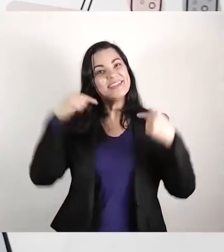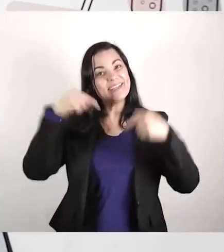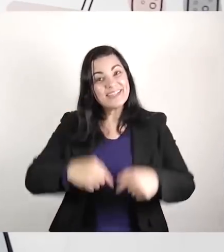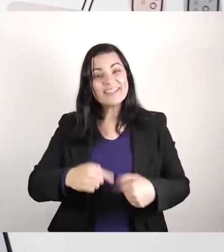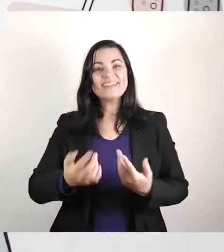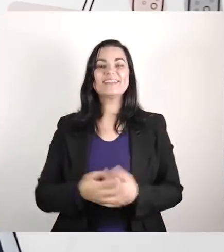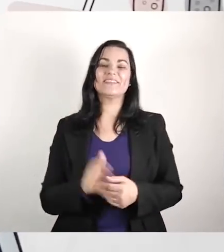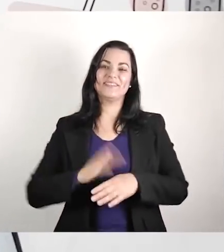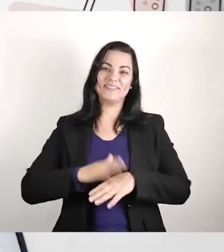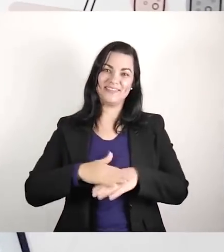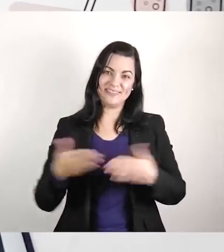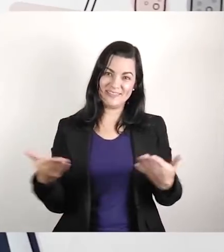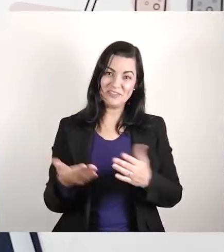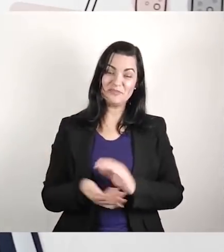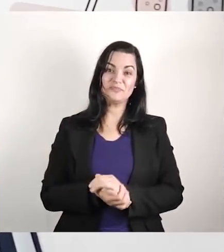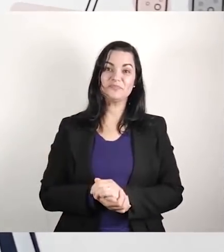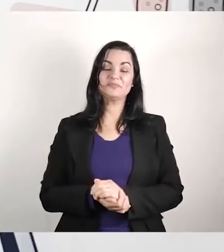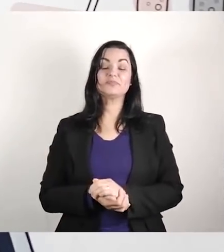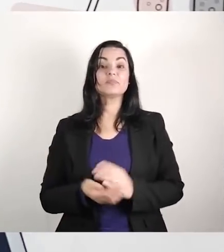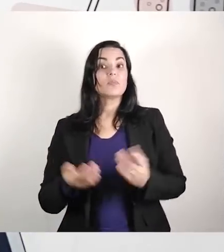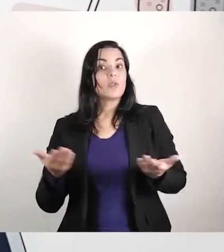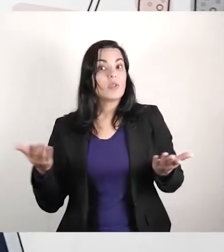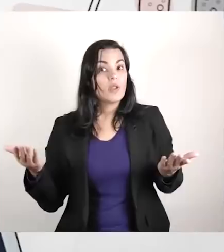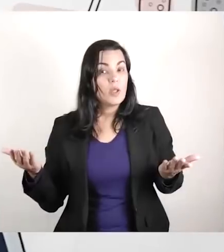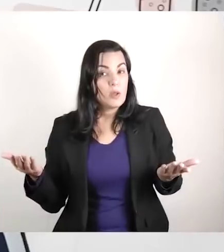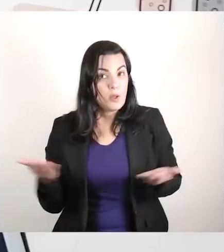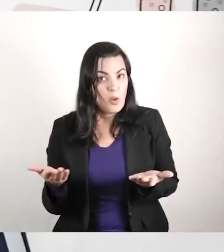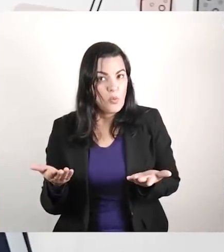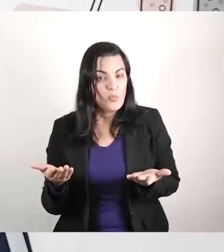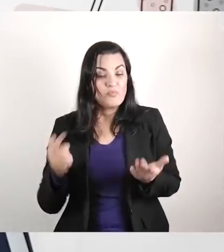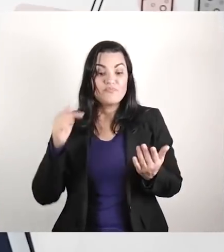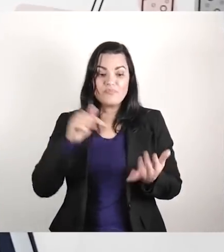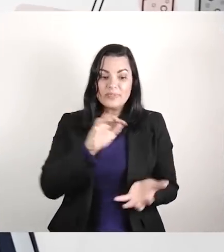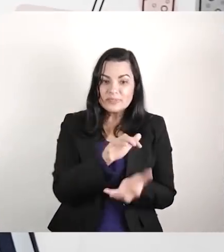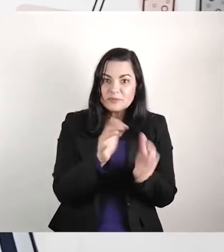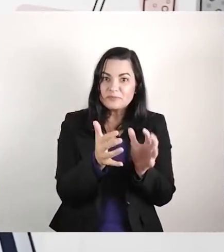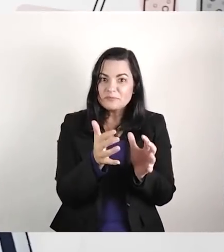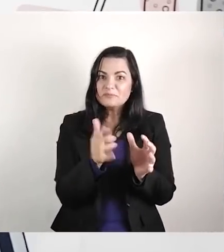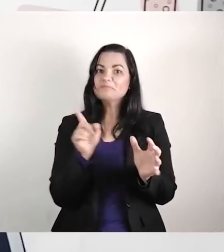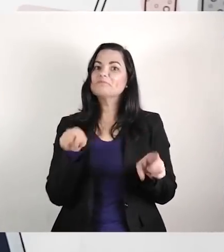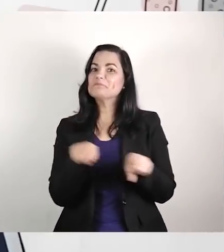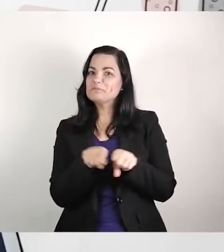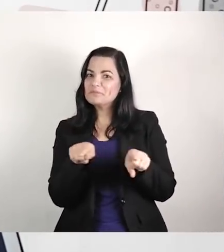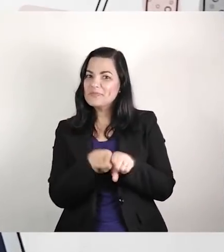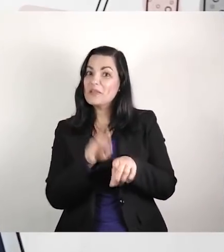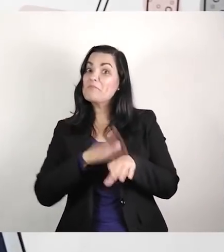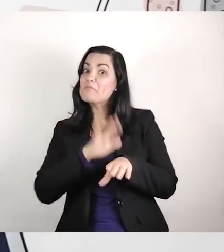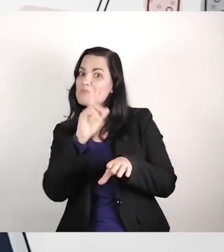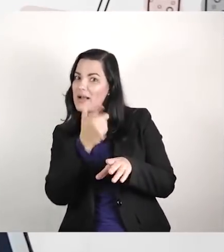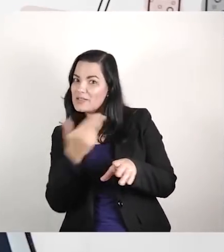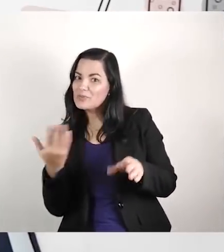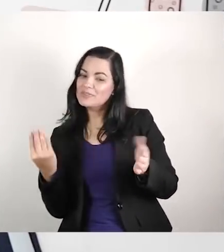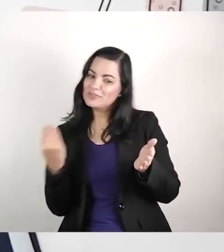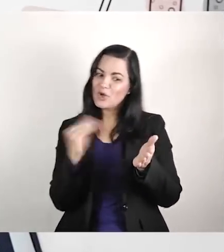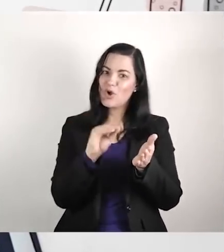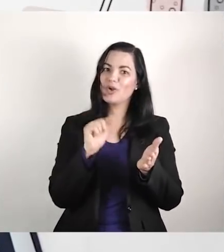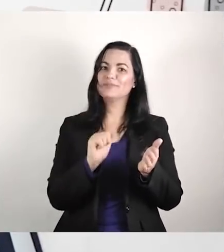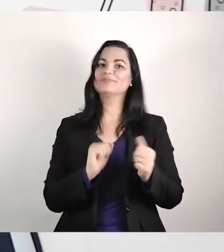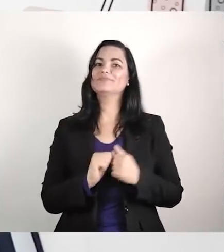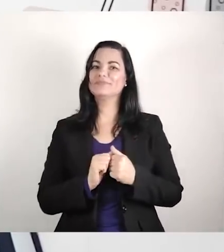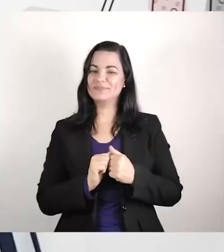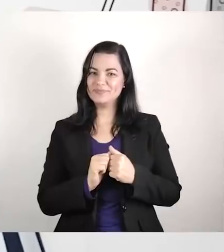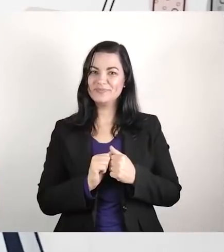aqui. Então agora, essa cápsula do tempo, ela terá um ingrediente a